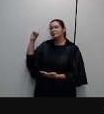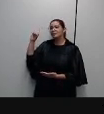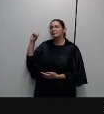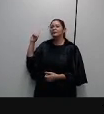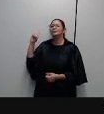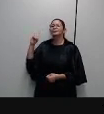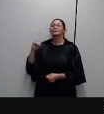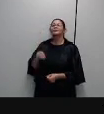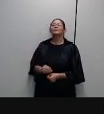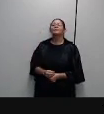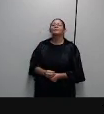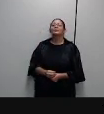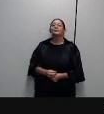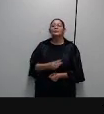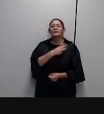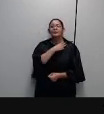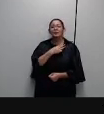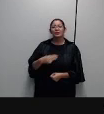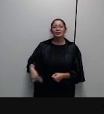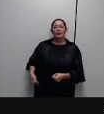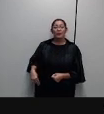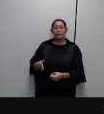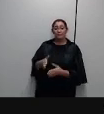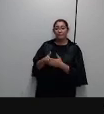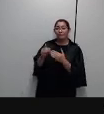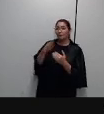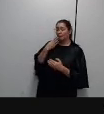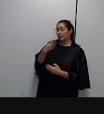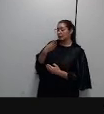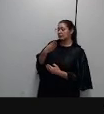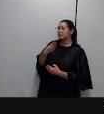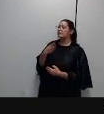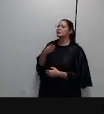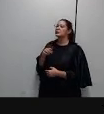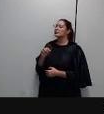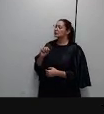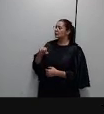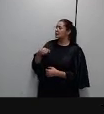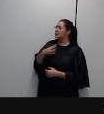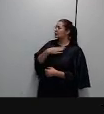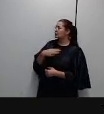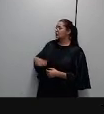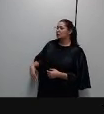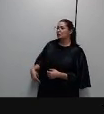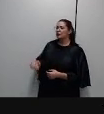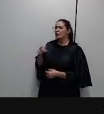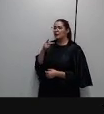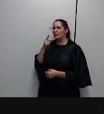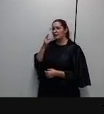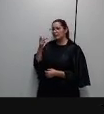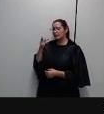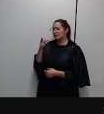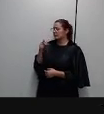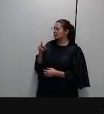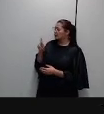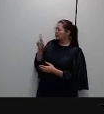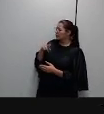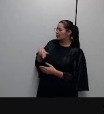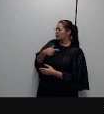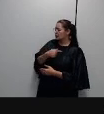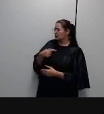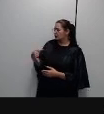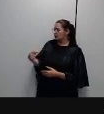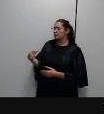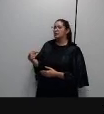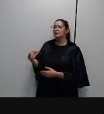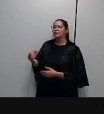e eu peço games da poleão que divergiu que ele não reconhece as súmulas 7 e adianta no médico eu